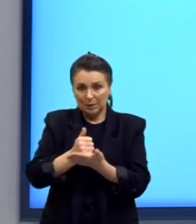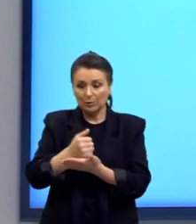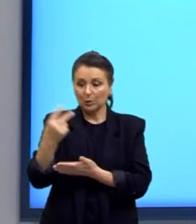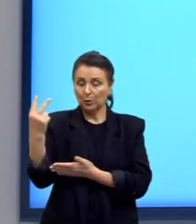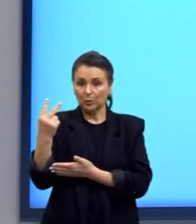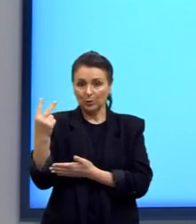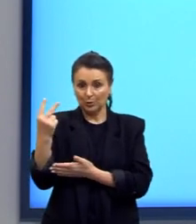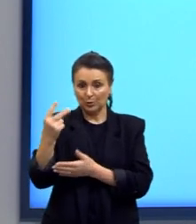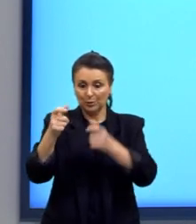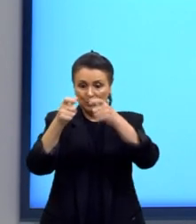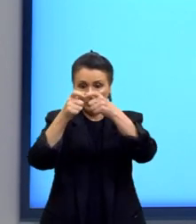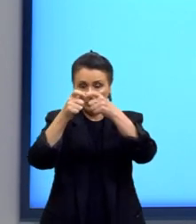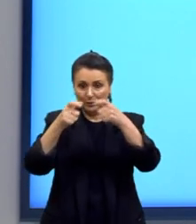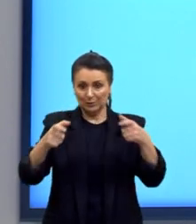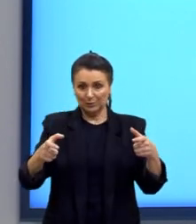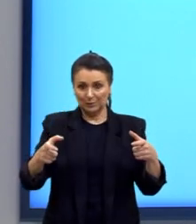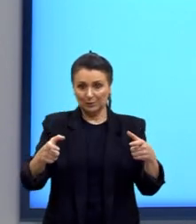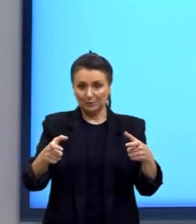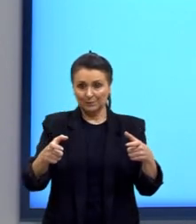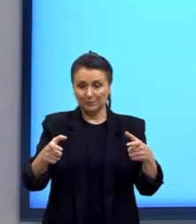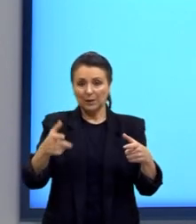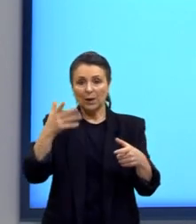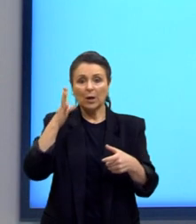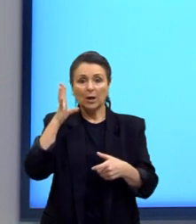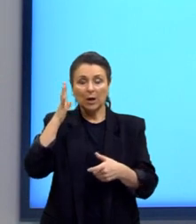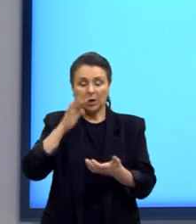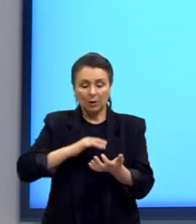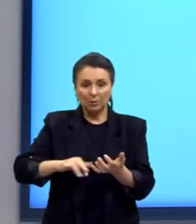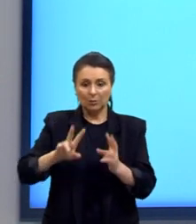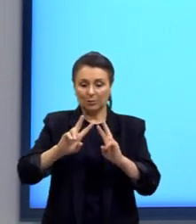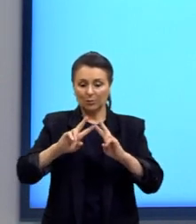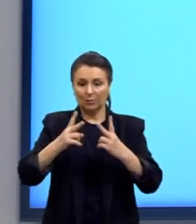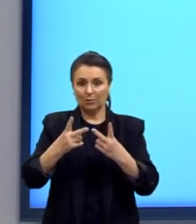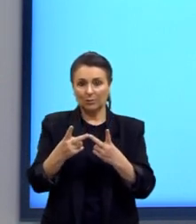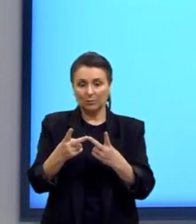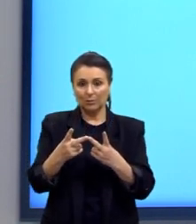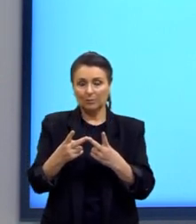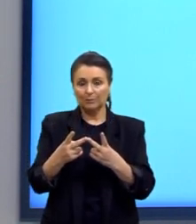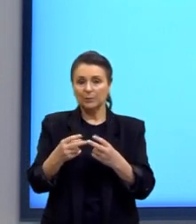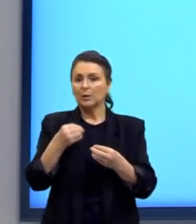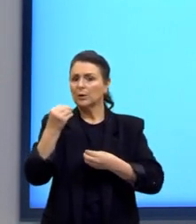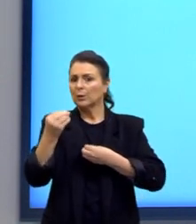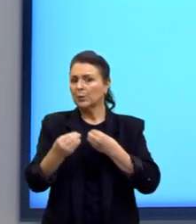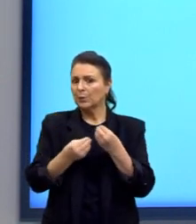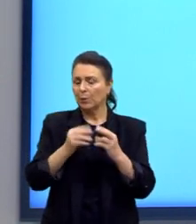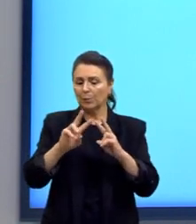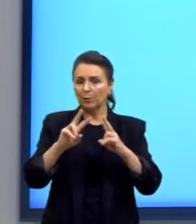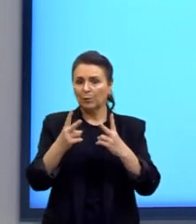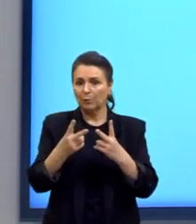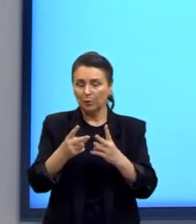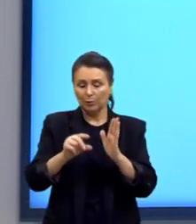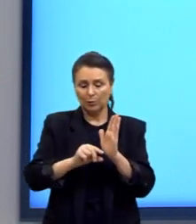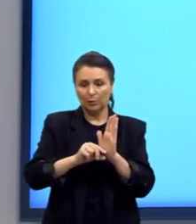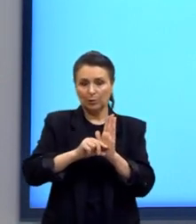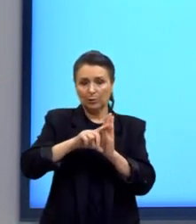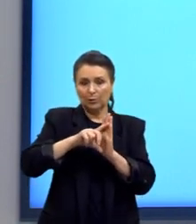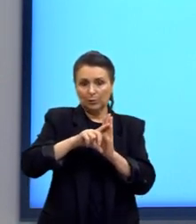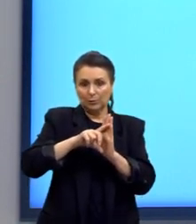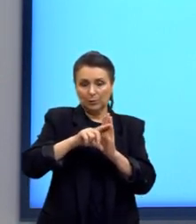respectivos cones então a gente consegue calcular o volume o volume do nosso cone maior